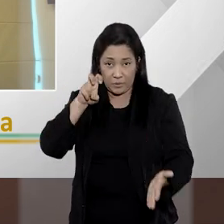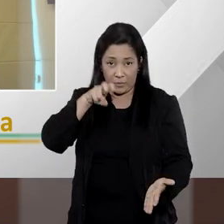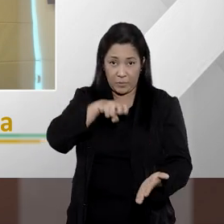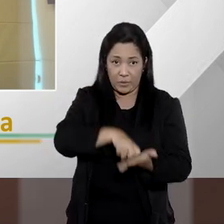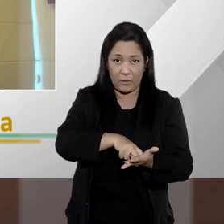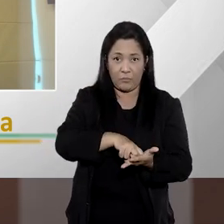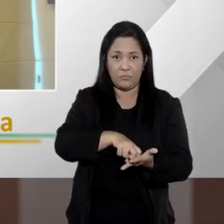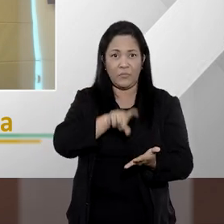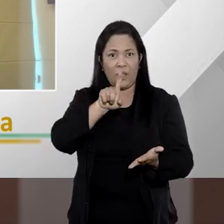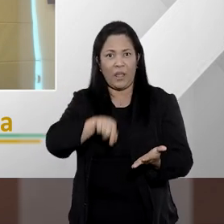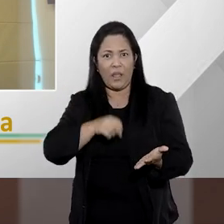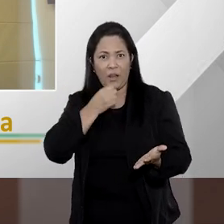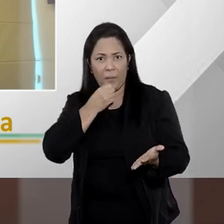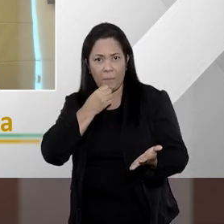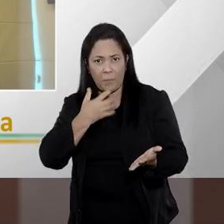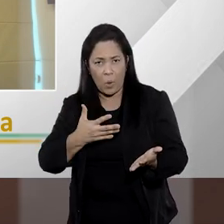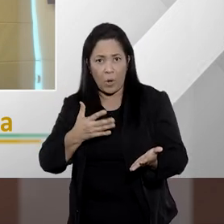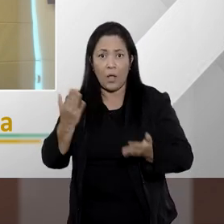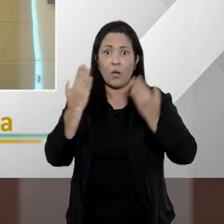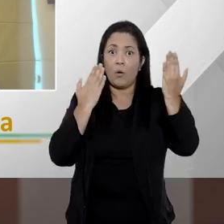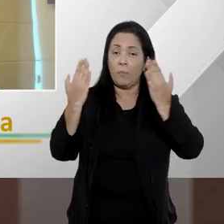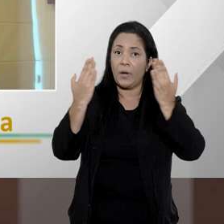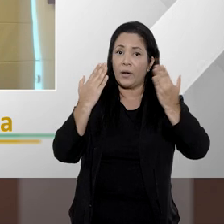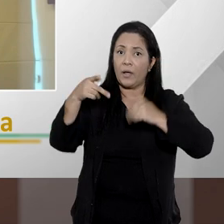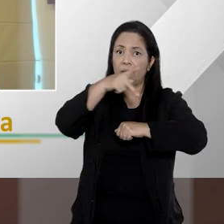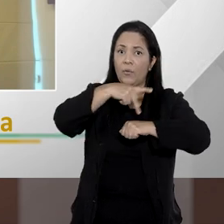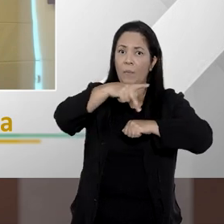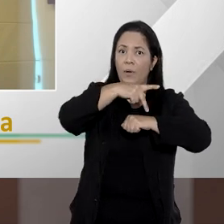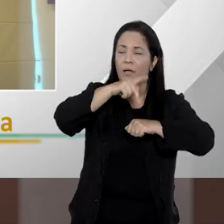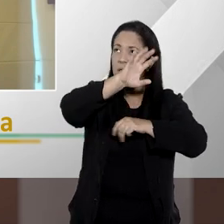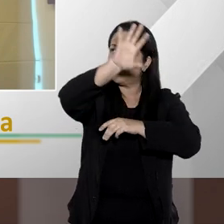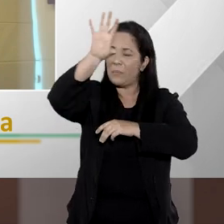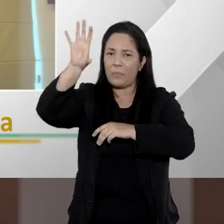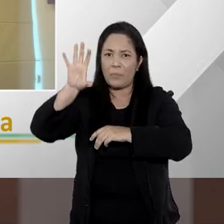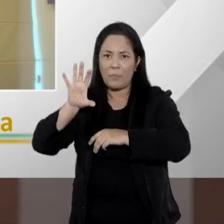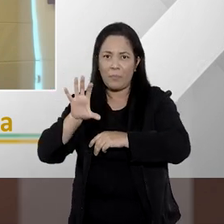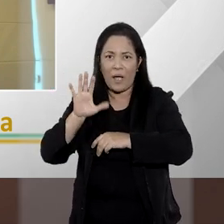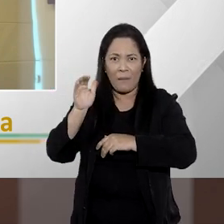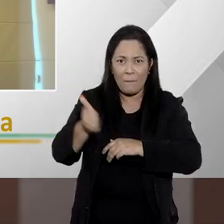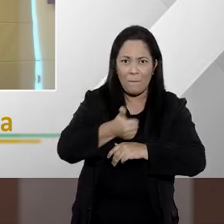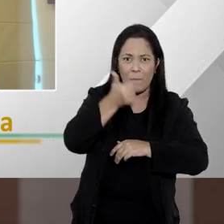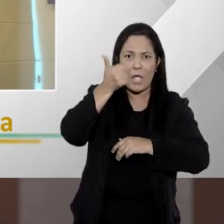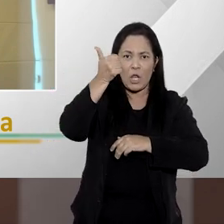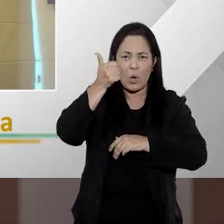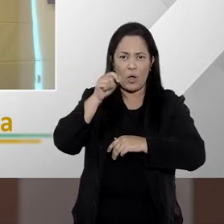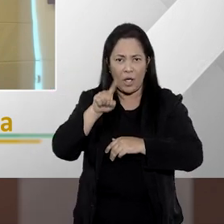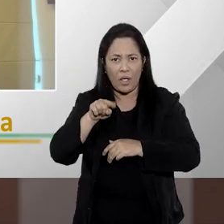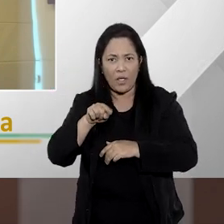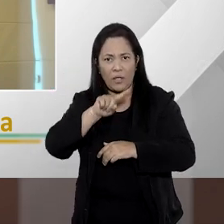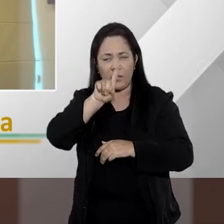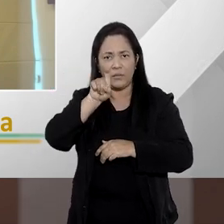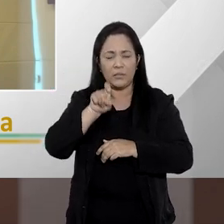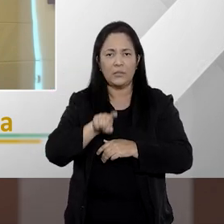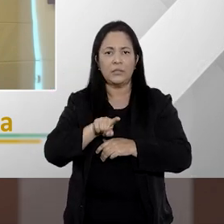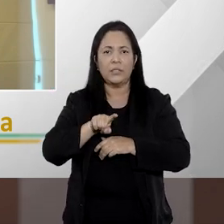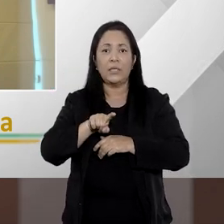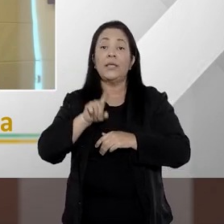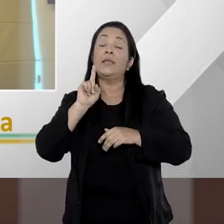pode ser considerada uma das melhores do mundo, já que tem como eixo conceitual estimular a recuperação de indivíduos